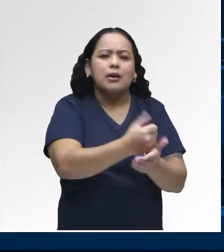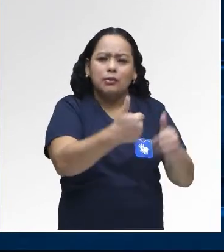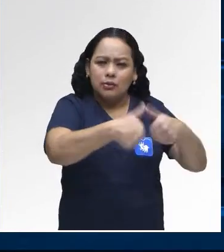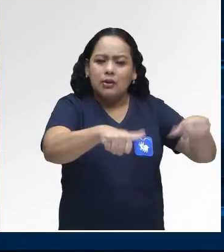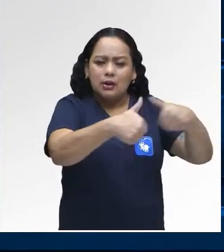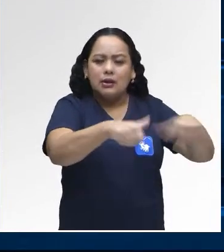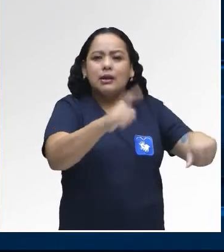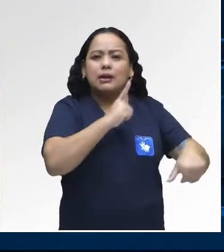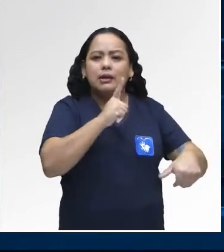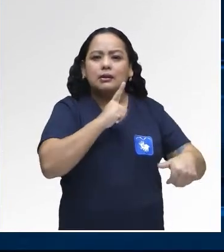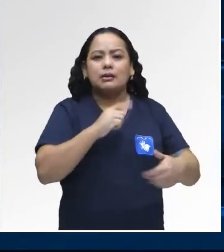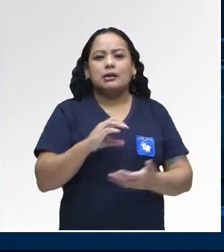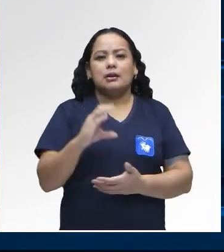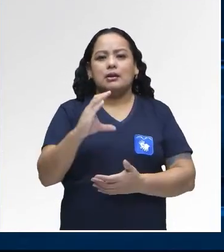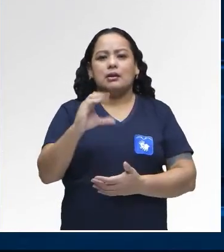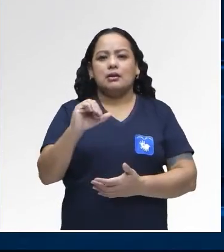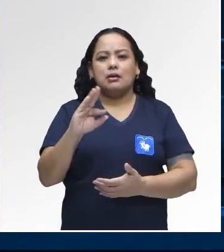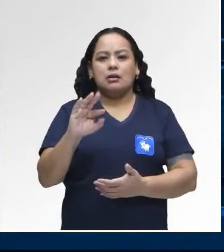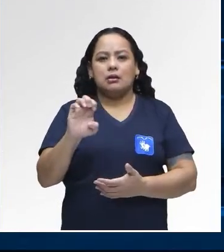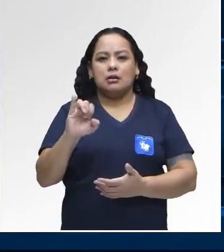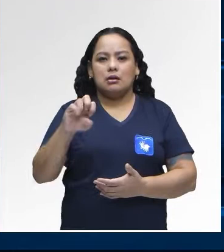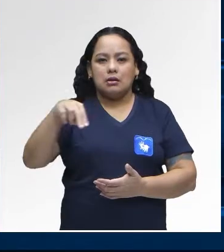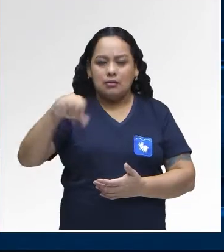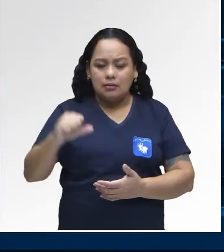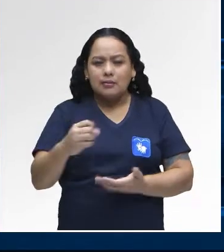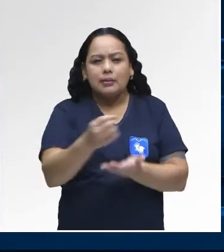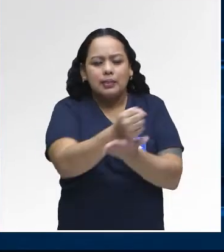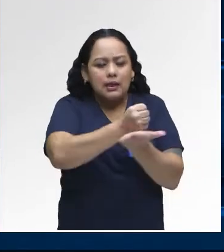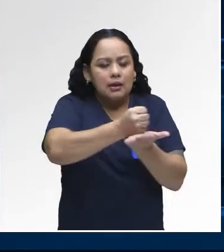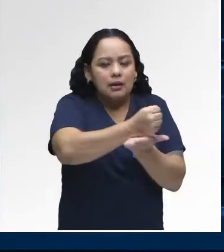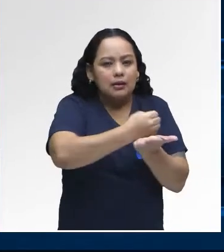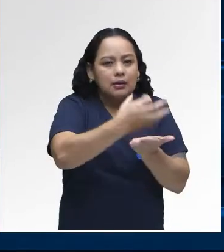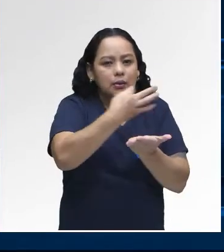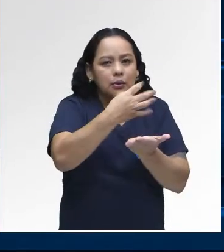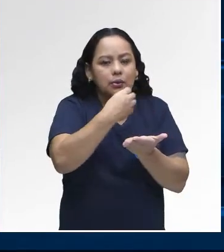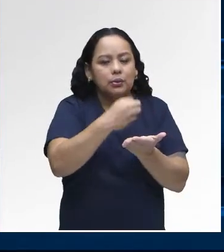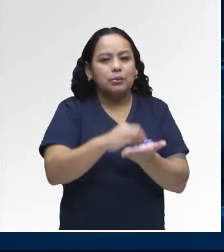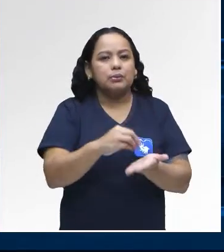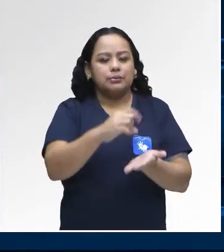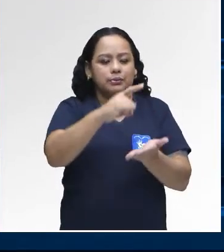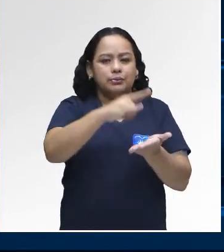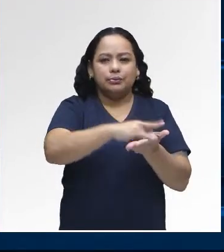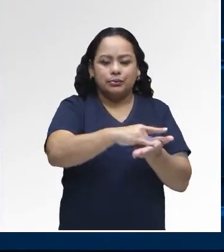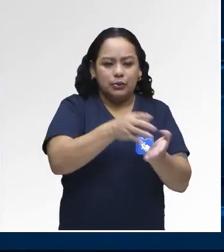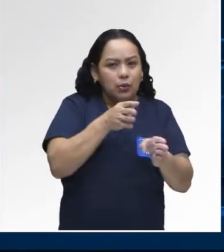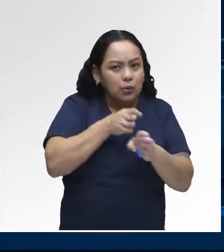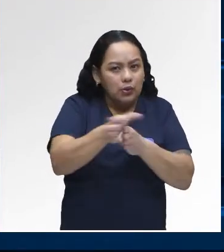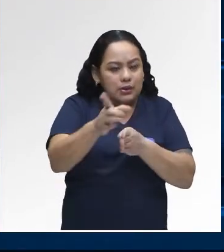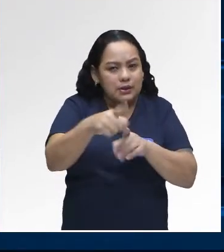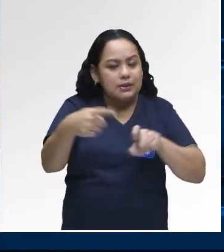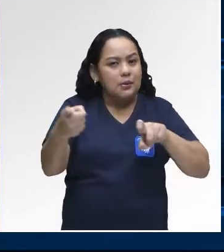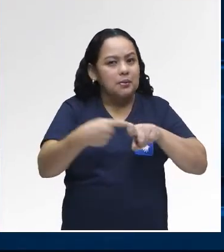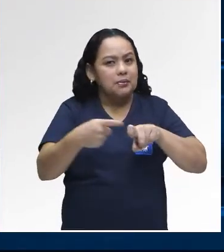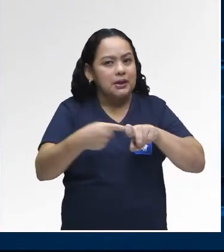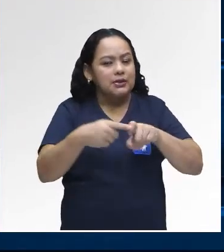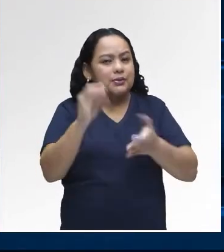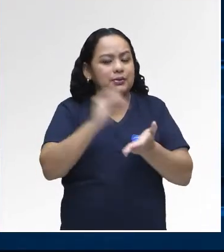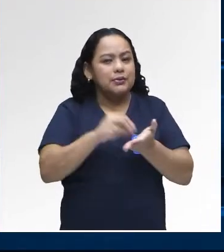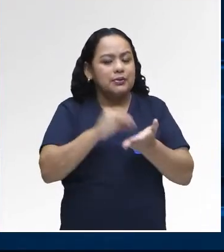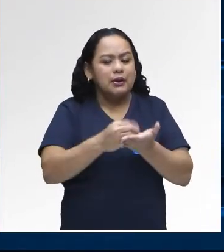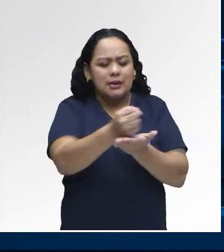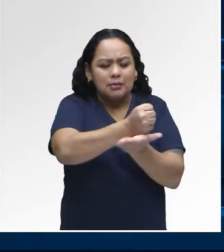de cafeína. Medicamentos sem prescrição médica, ou seja, aqueles medicamentos que a gente